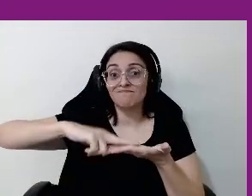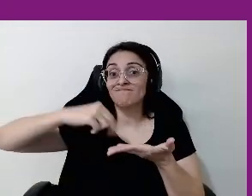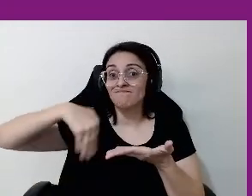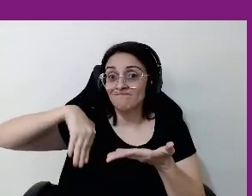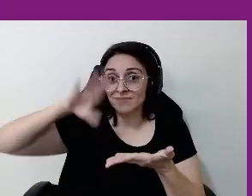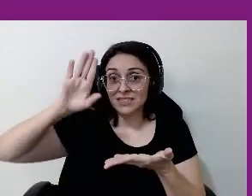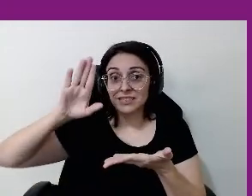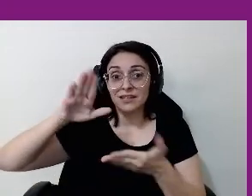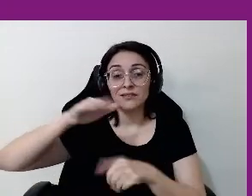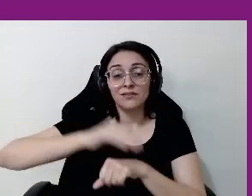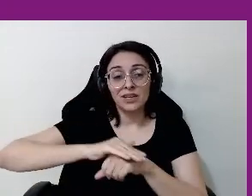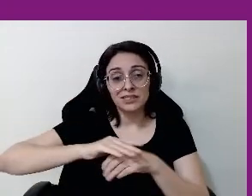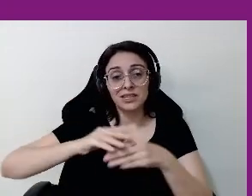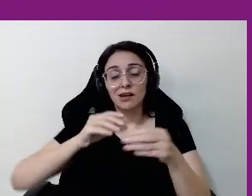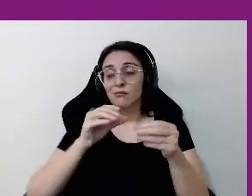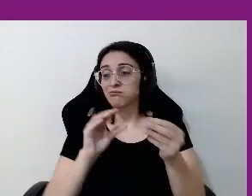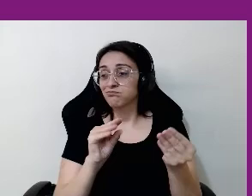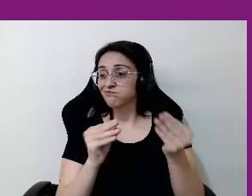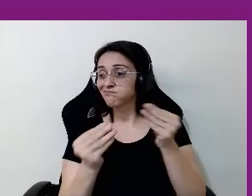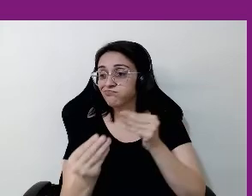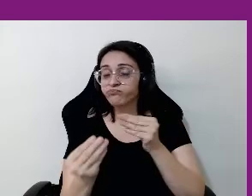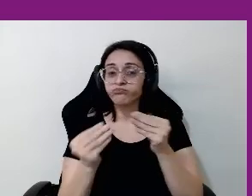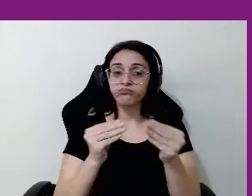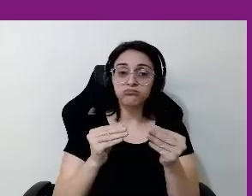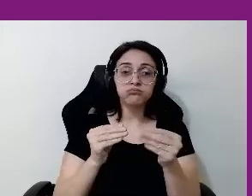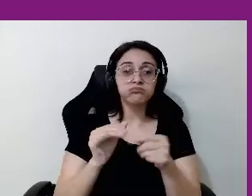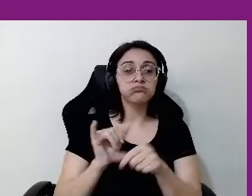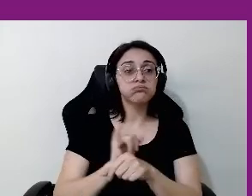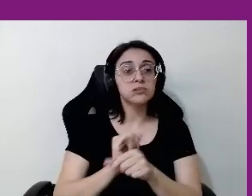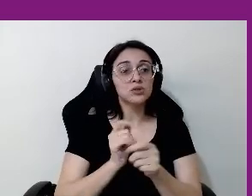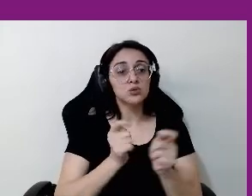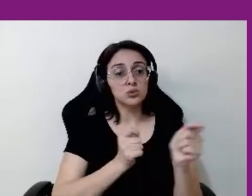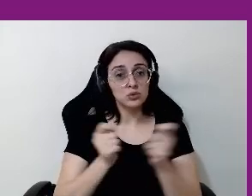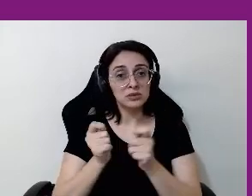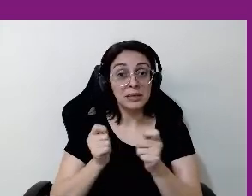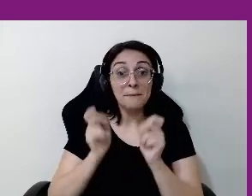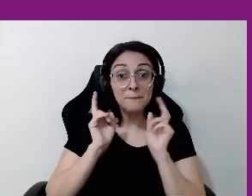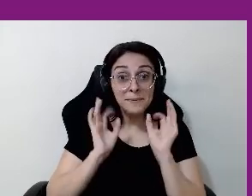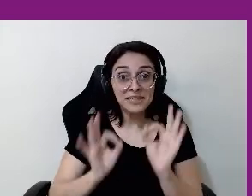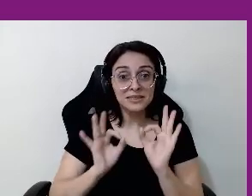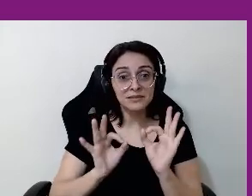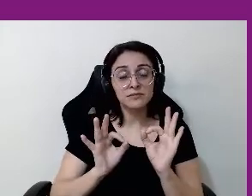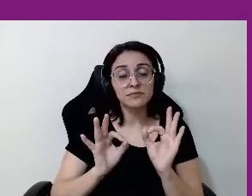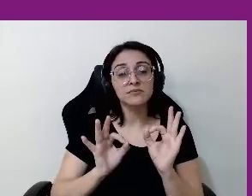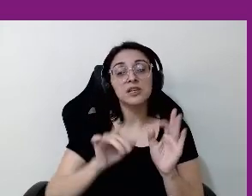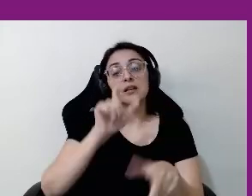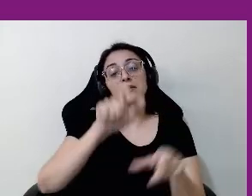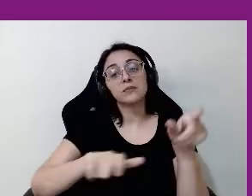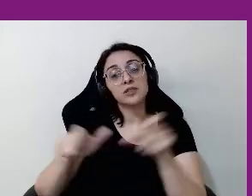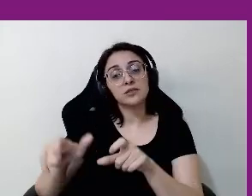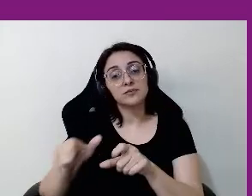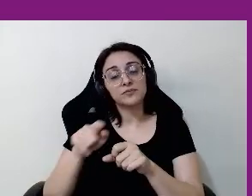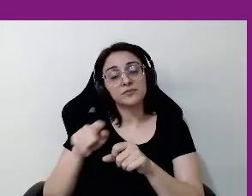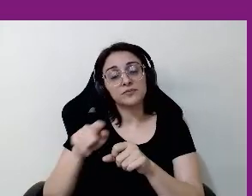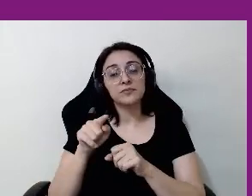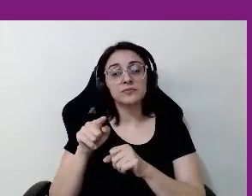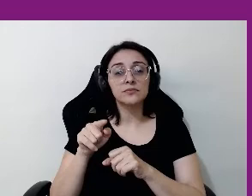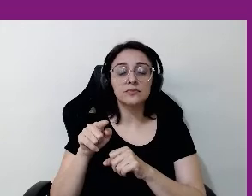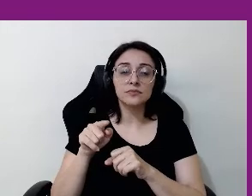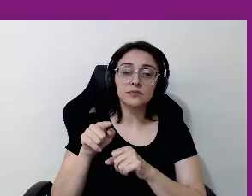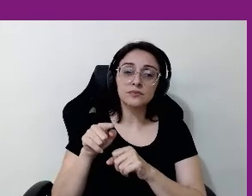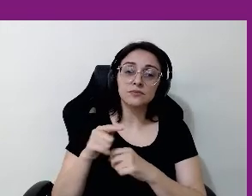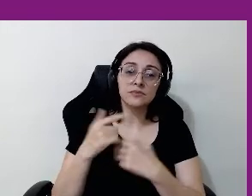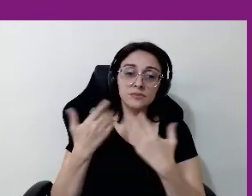gente só fez manobras de recrutamento monitoradas mesmo, né? E que as pessoas que... aí